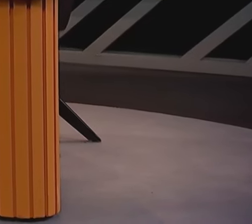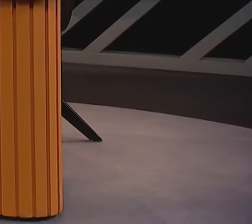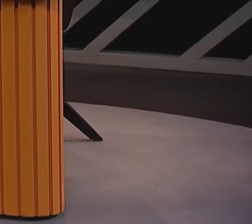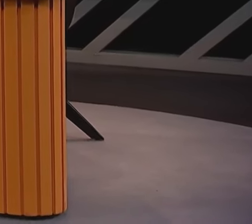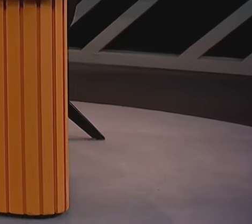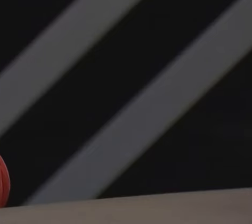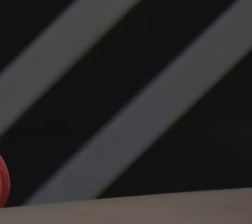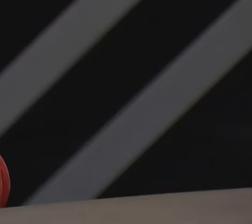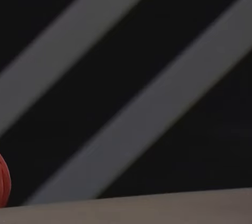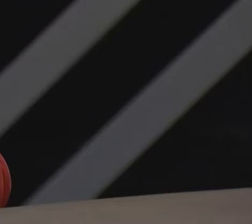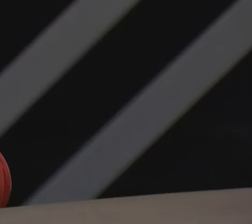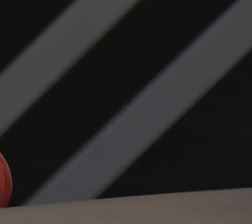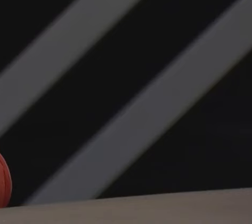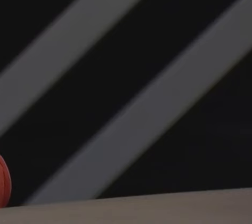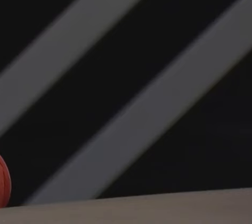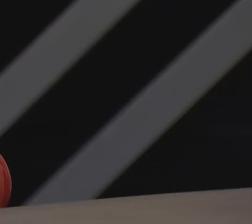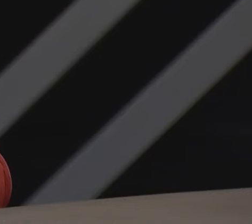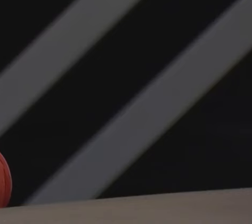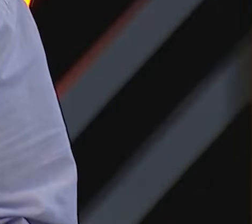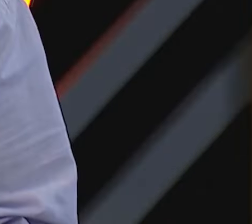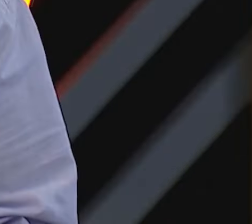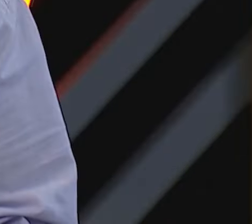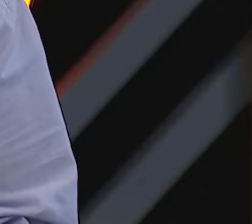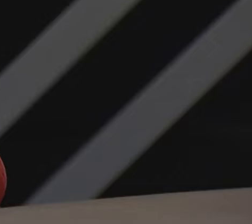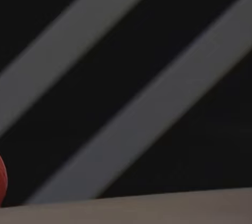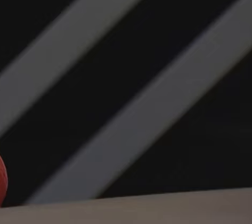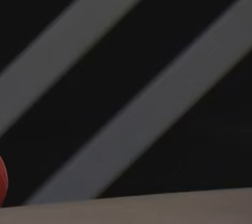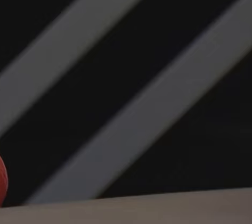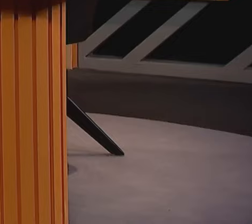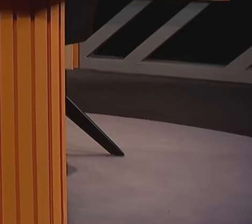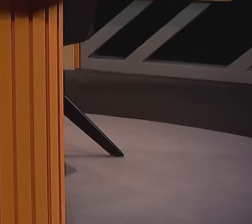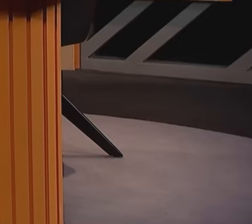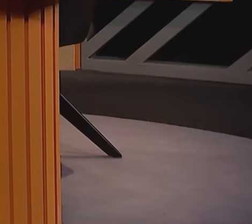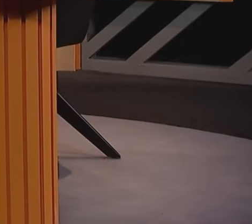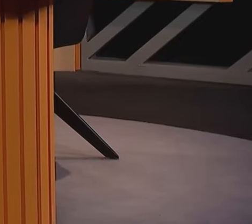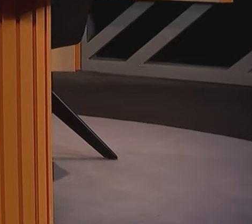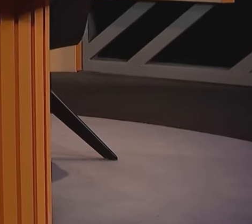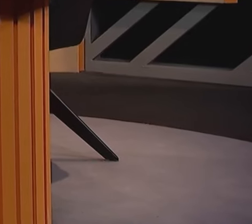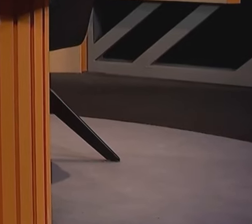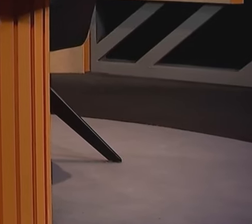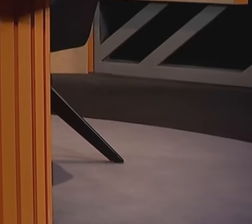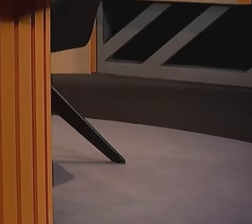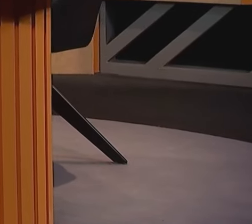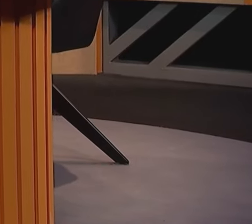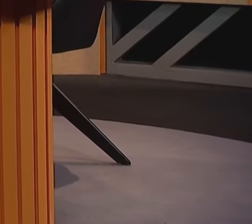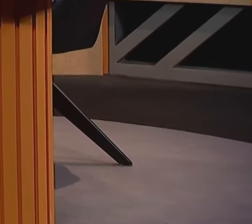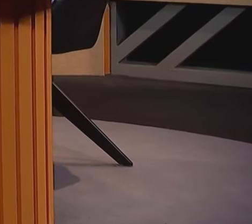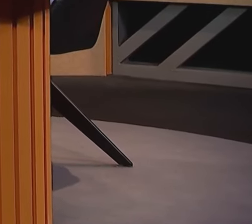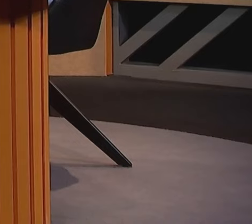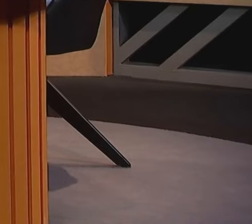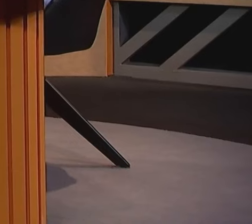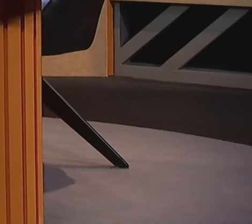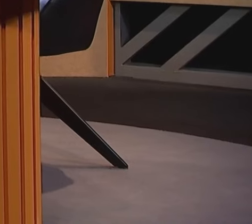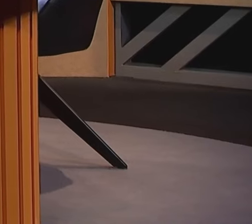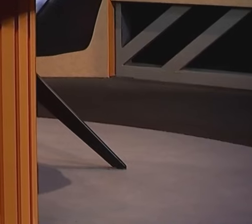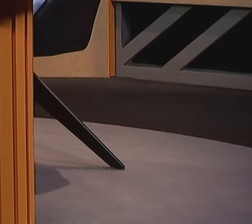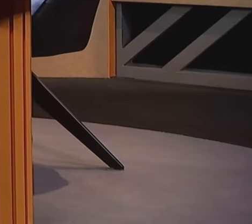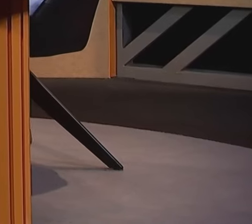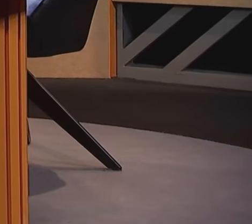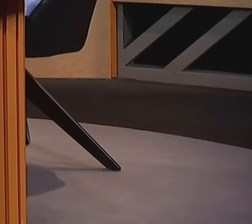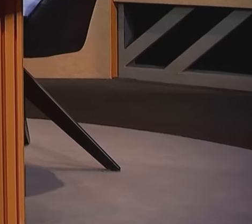as pessoas. E aí, nesse ritmo, comecei a faltar na empresa. E eu fui mandada embora nesse corte.